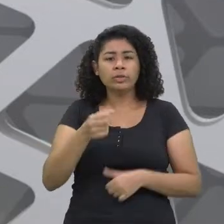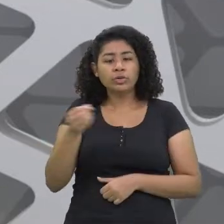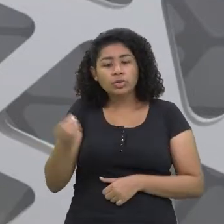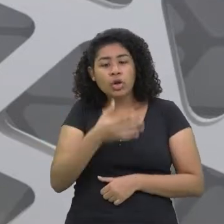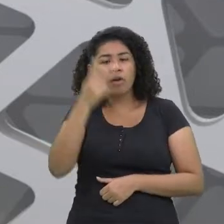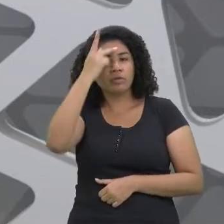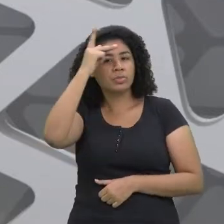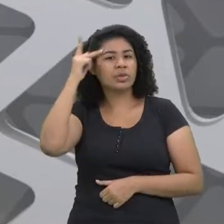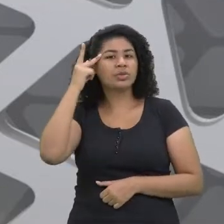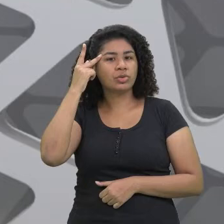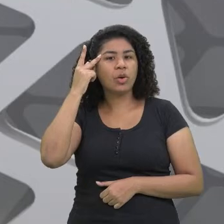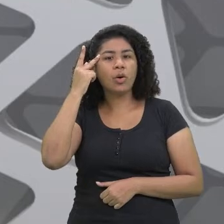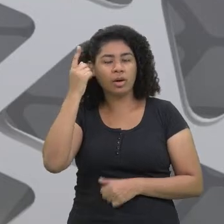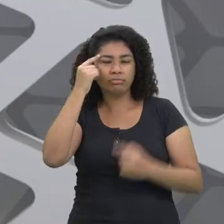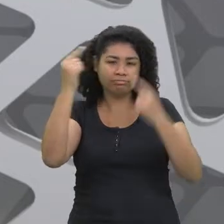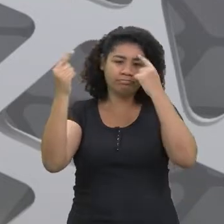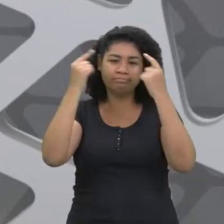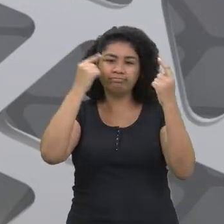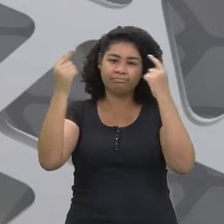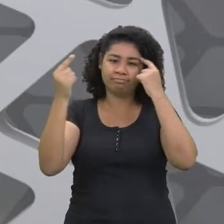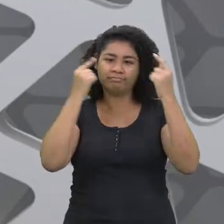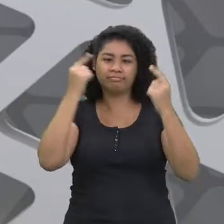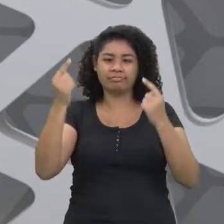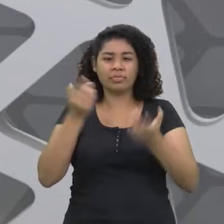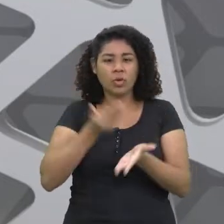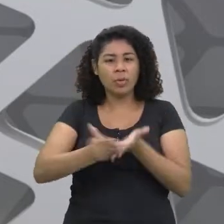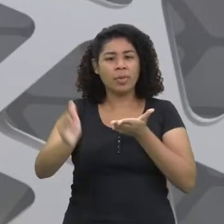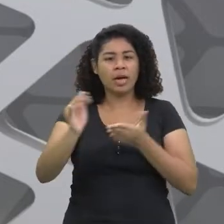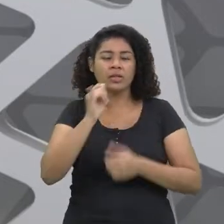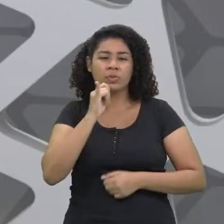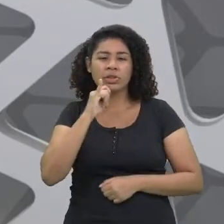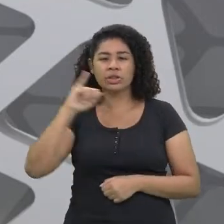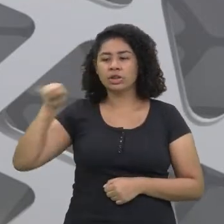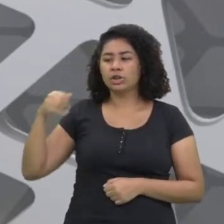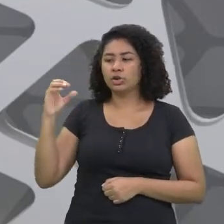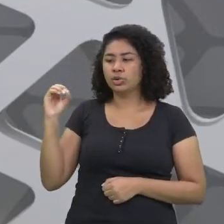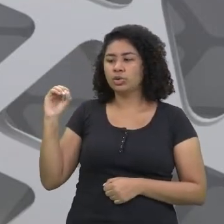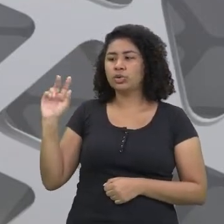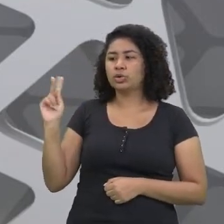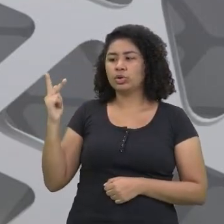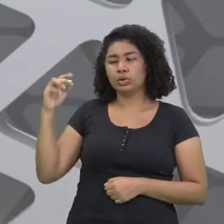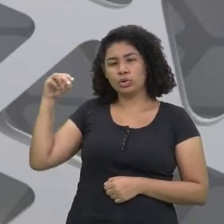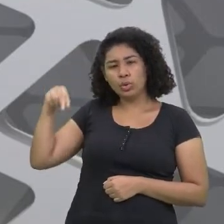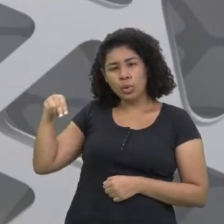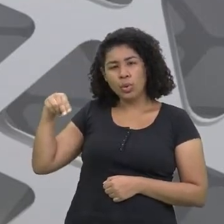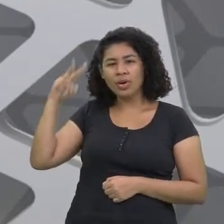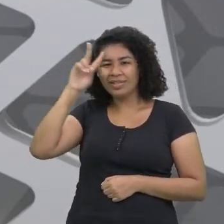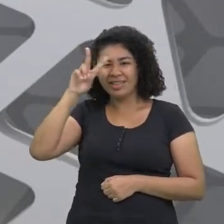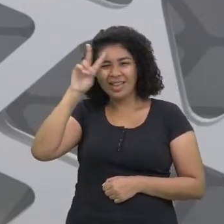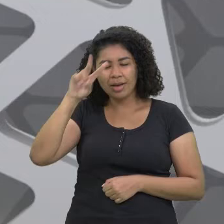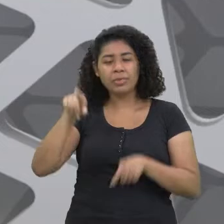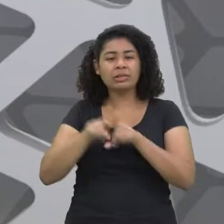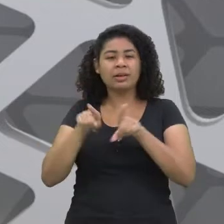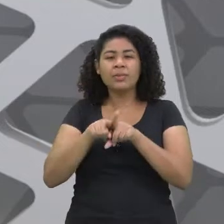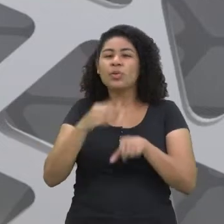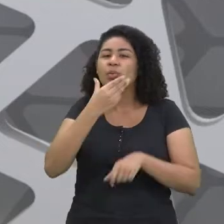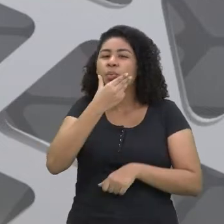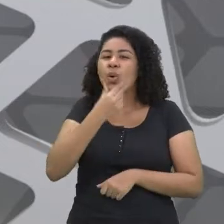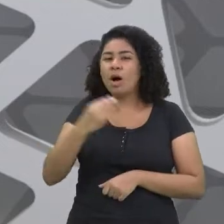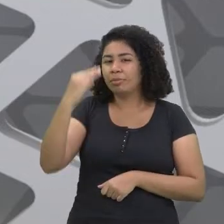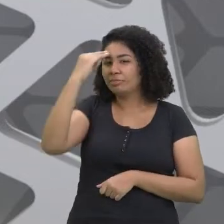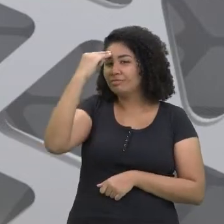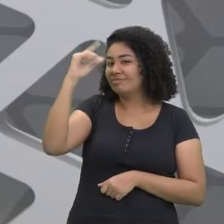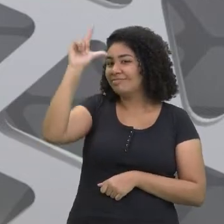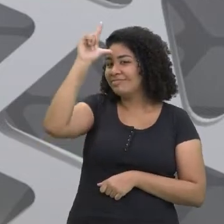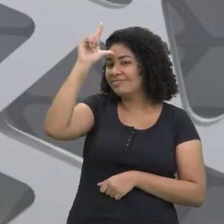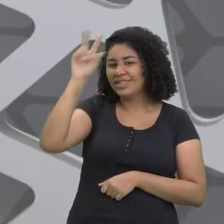como o que a gente viu na aula anterior, os que a gente viu na aula anterior, John Hus, John Wycliffe e, por último, Martinho Lutero, que vai se destacar,